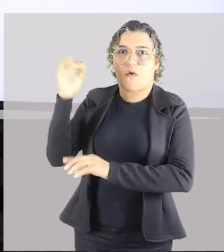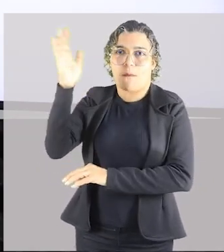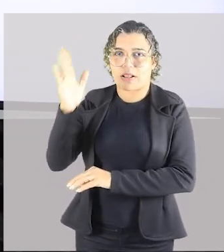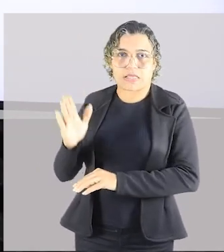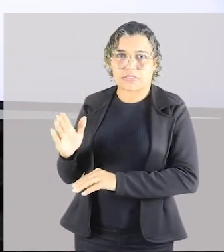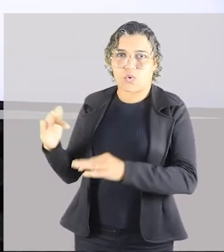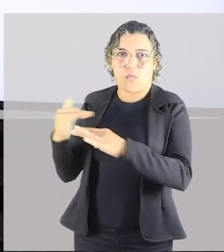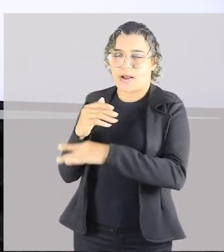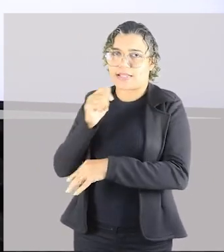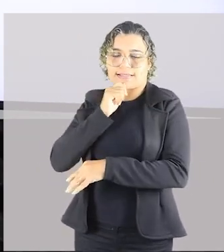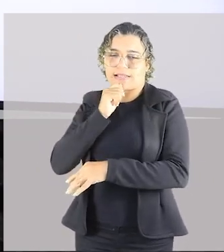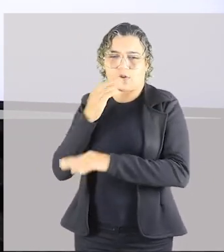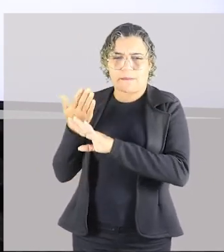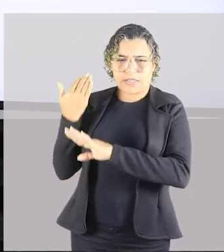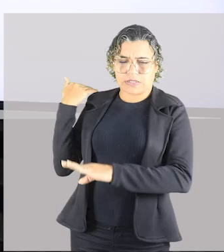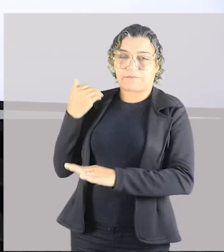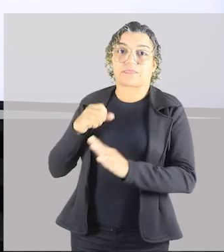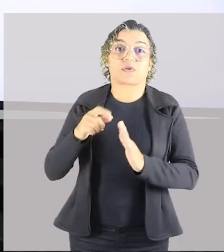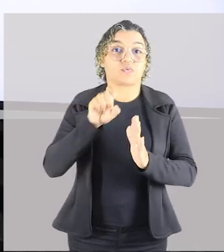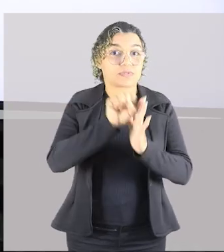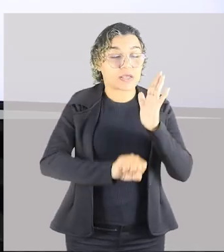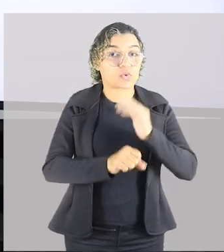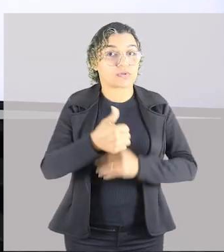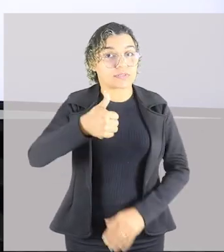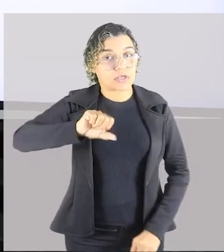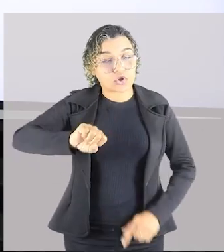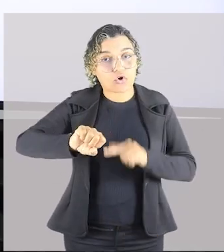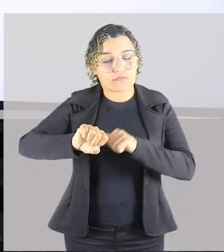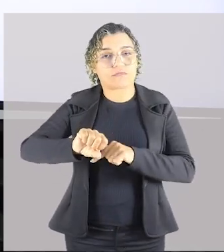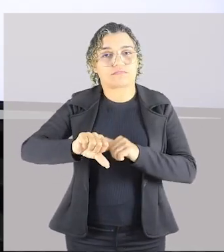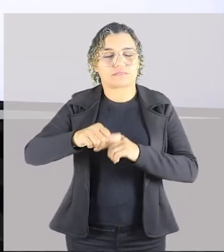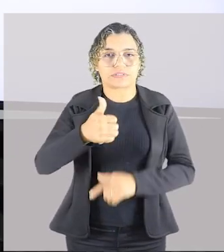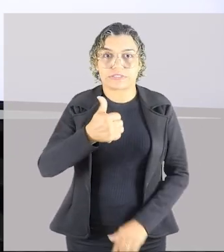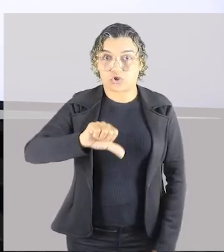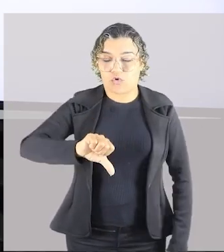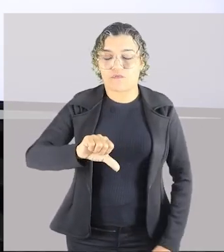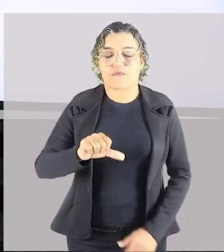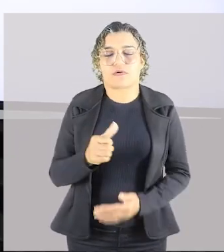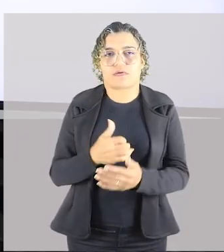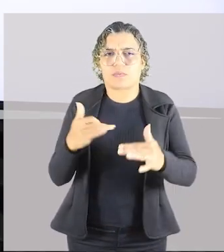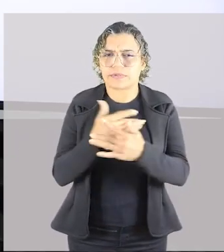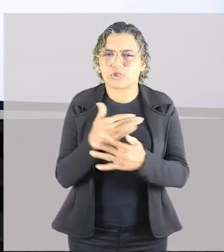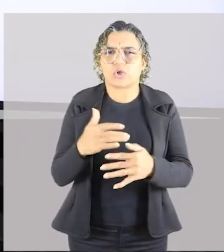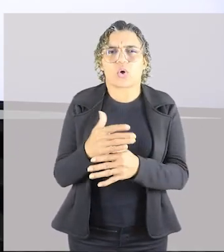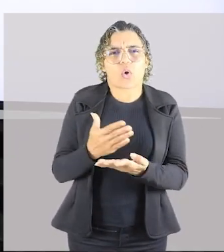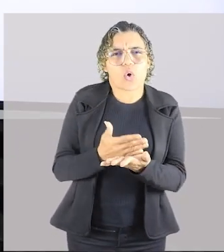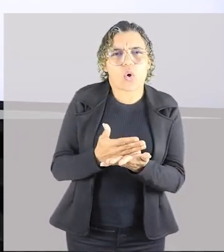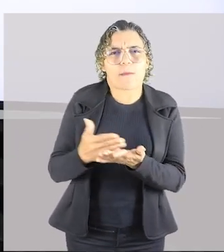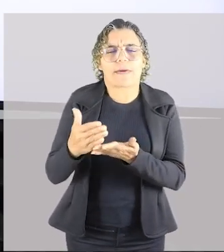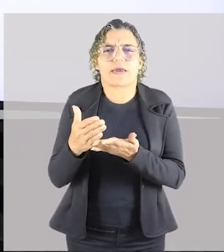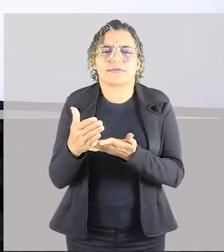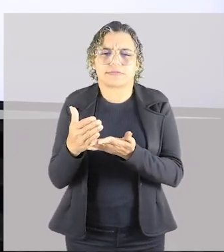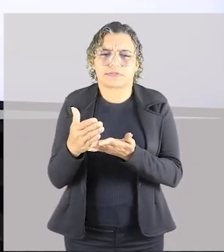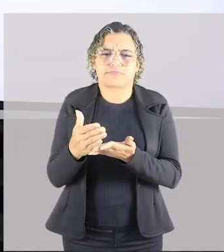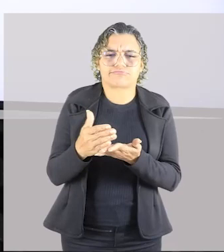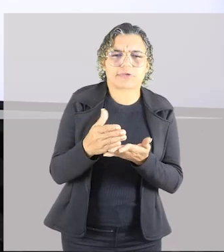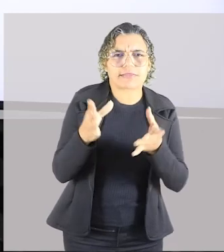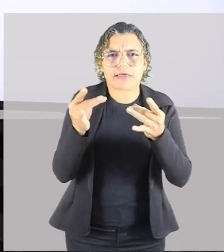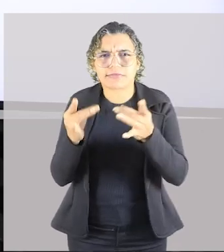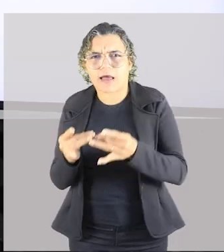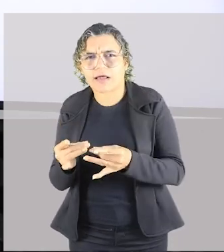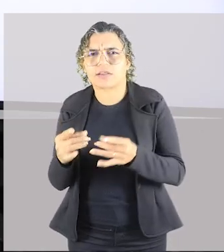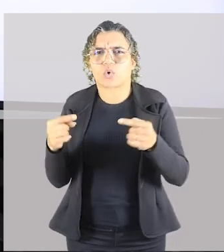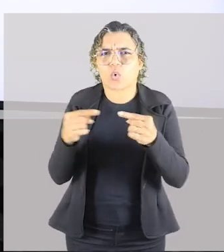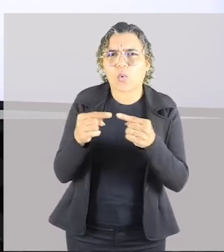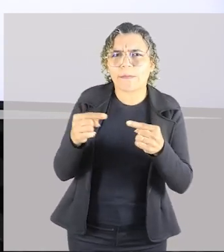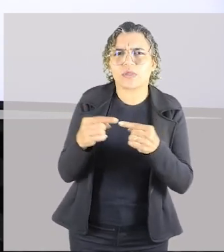belezinha? No século XIX, a urbanização começa aí também a ter focos de urbanização, principalmente no Sudeste, mais